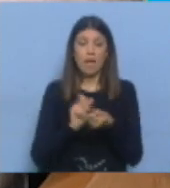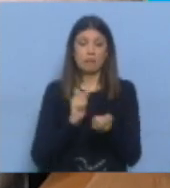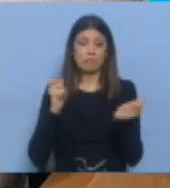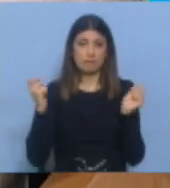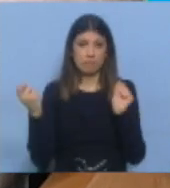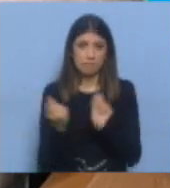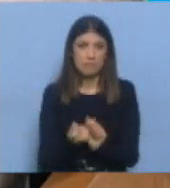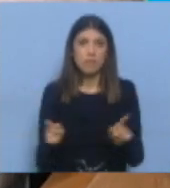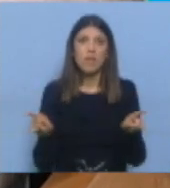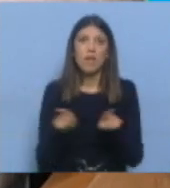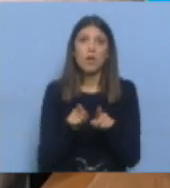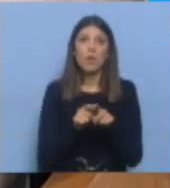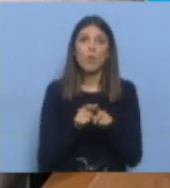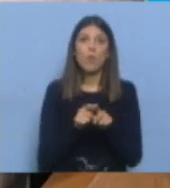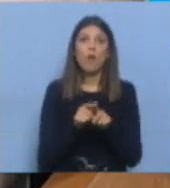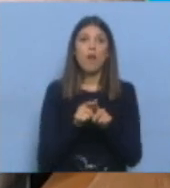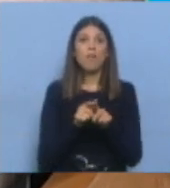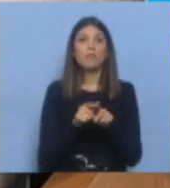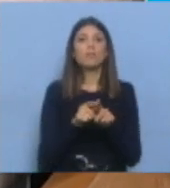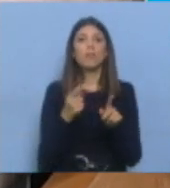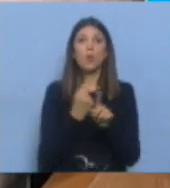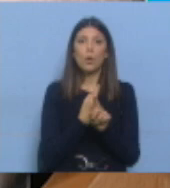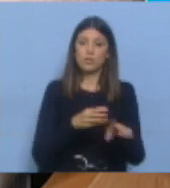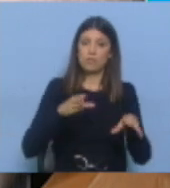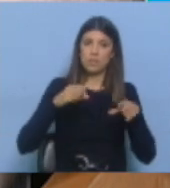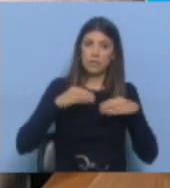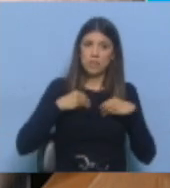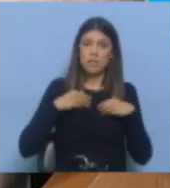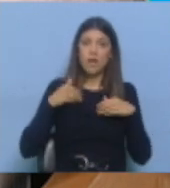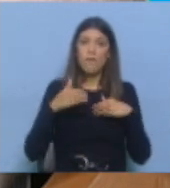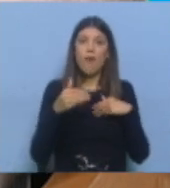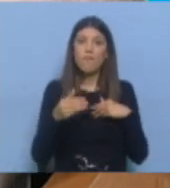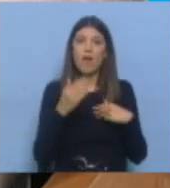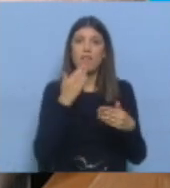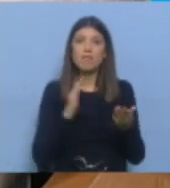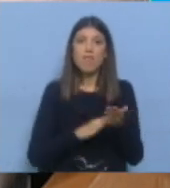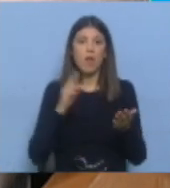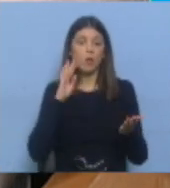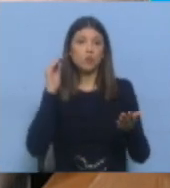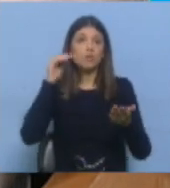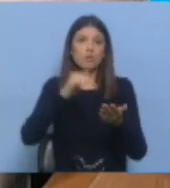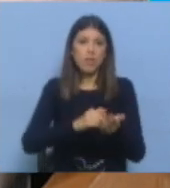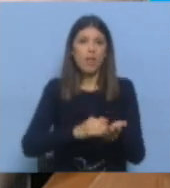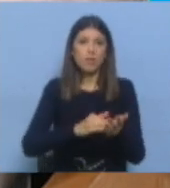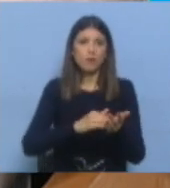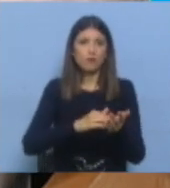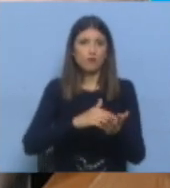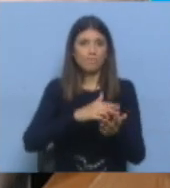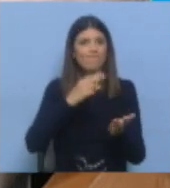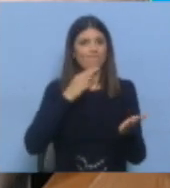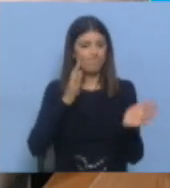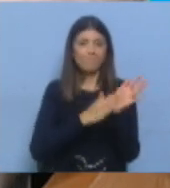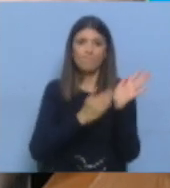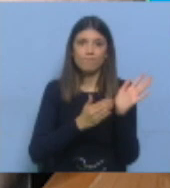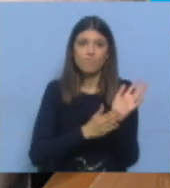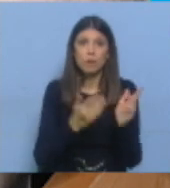foram assumidas e processos foram lançados que se espera que comecem a dar resultados concretos. No caso dos abusos, já há uma série de medidas implementadas, são evidentes. Na